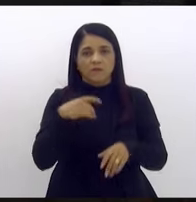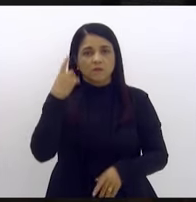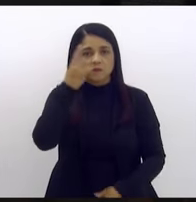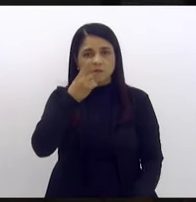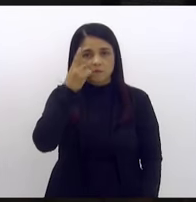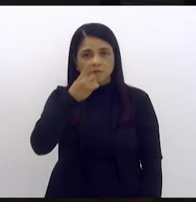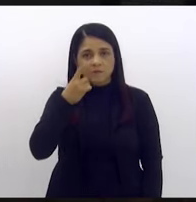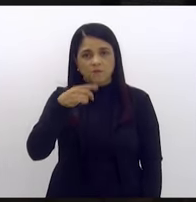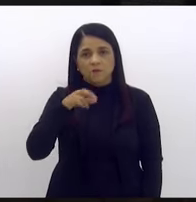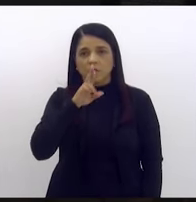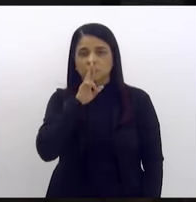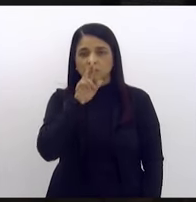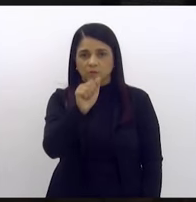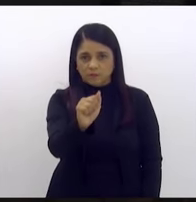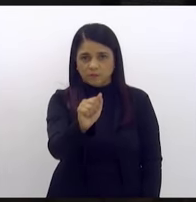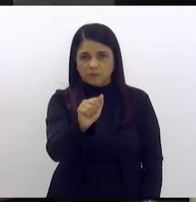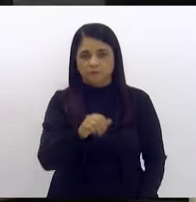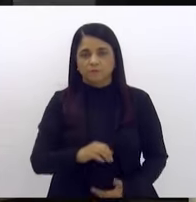deputado Rodrigo Amorim.